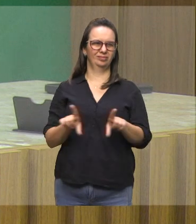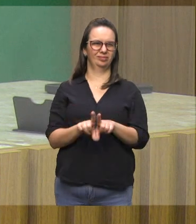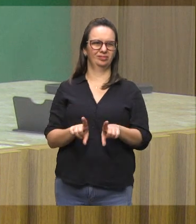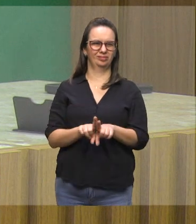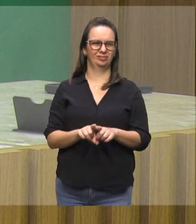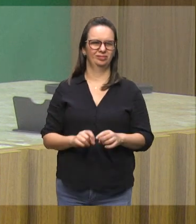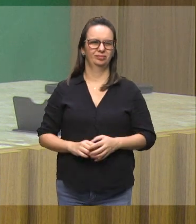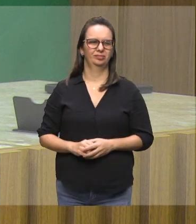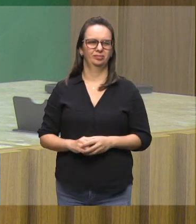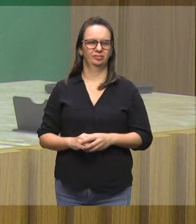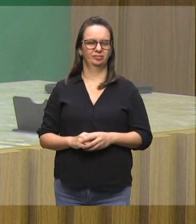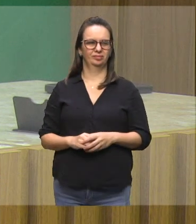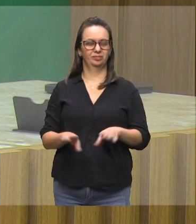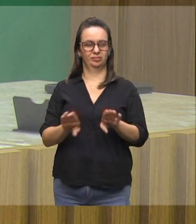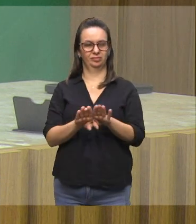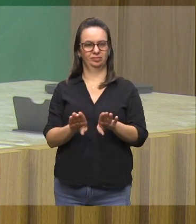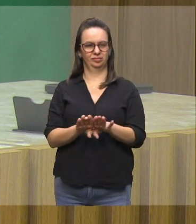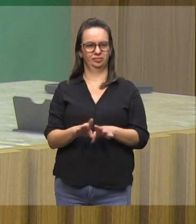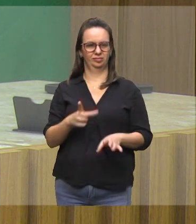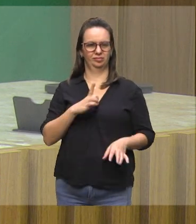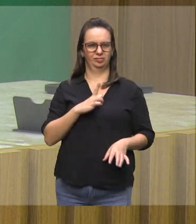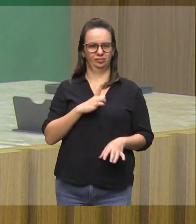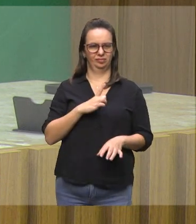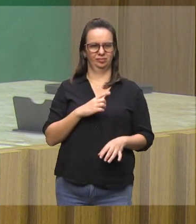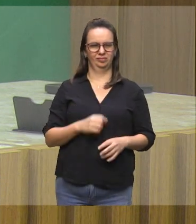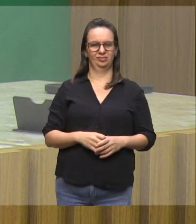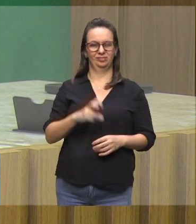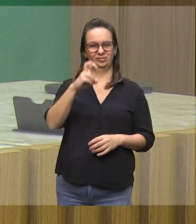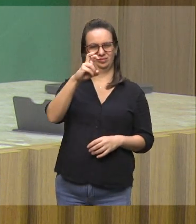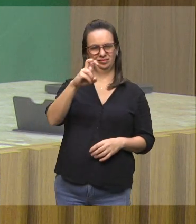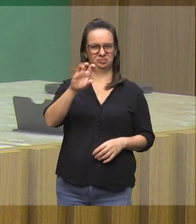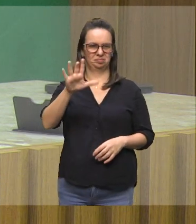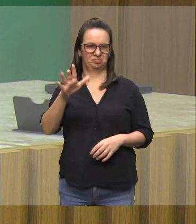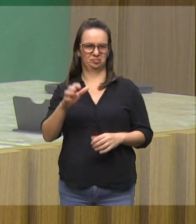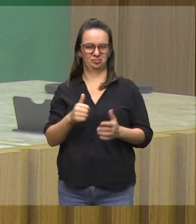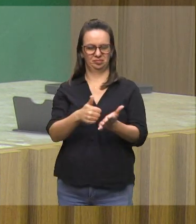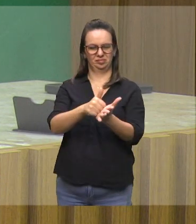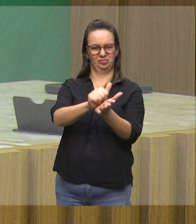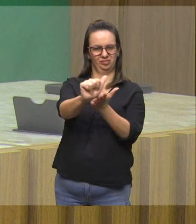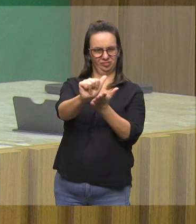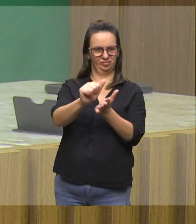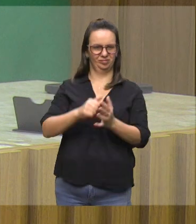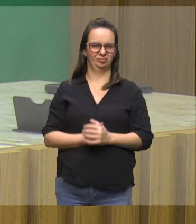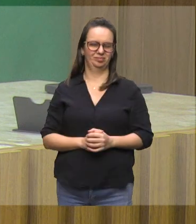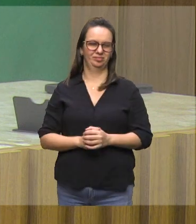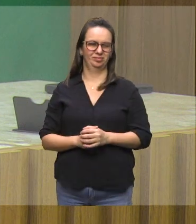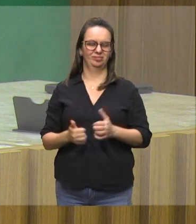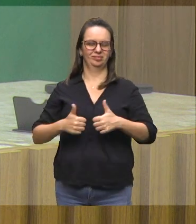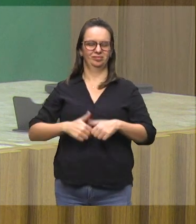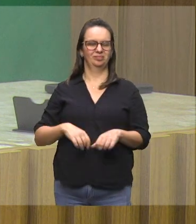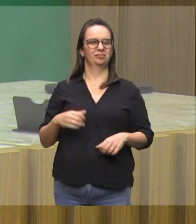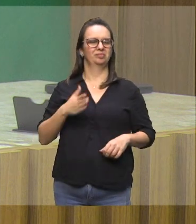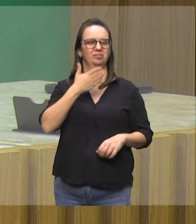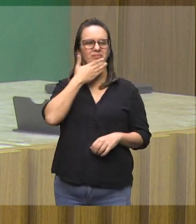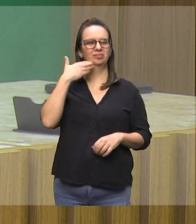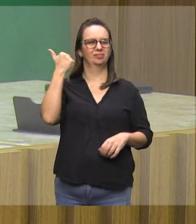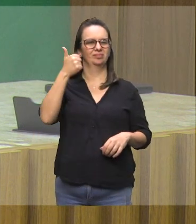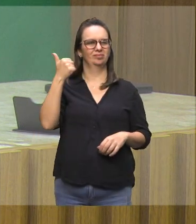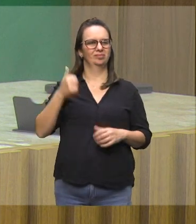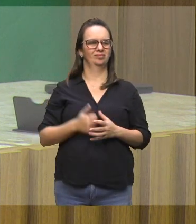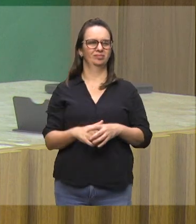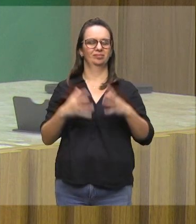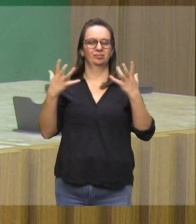teve 5 atletas, né, que se destacaram aí, sendo campeões em segundo e terceiro lugar. Então, parabenizar a